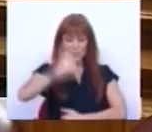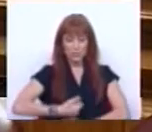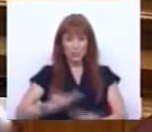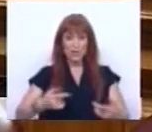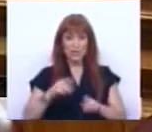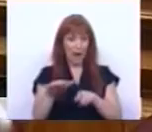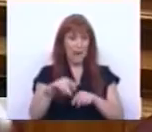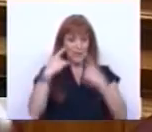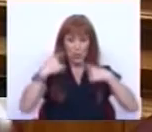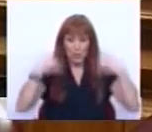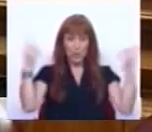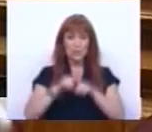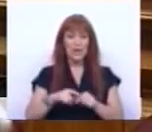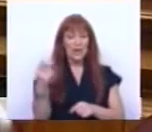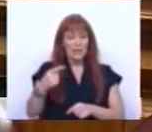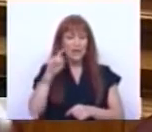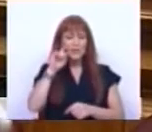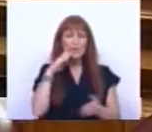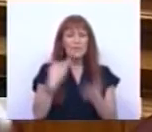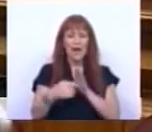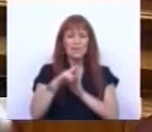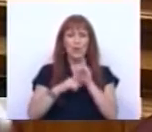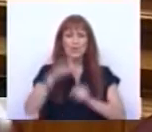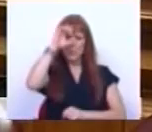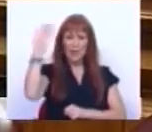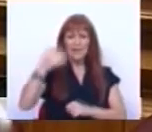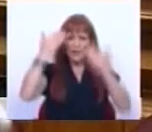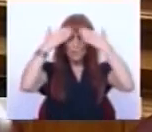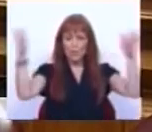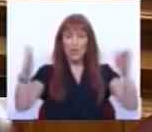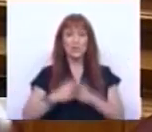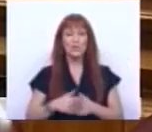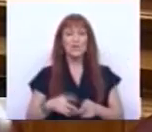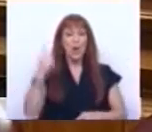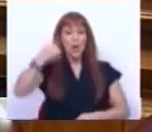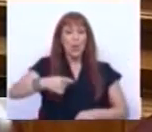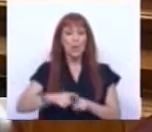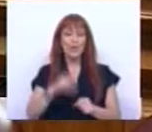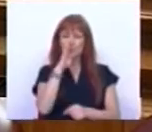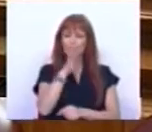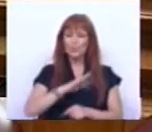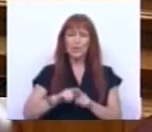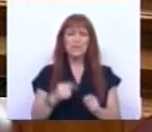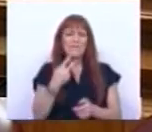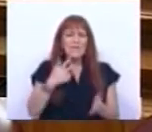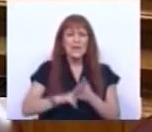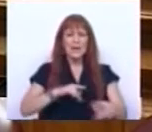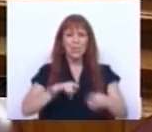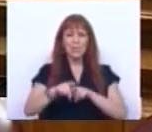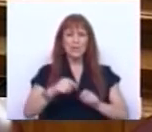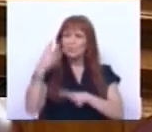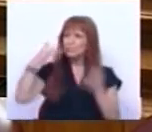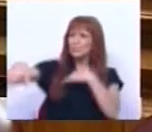em locais públicos e o dever de assegurar os princípios do Estado de Direito Democrático. O que se impõe é a concretização de uma verdadeira política